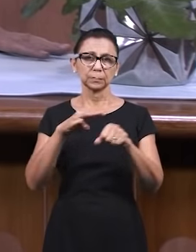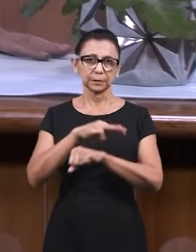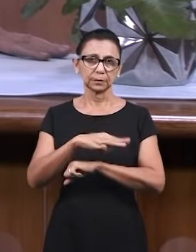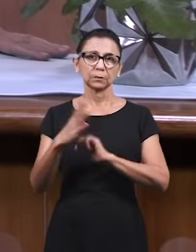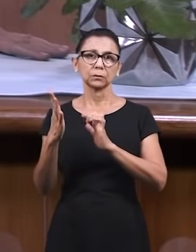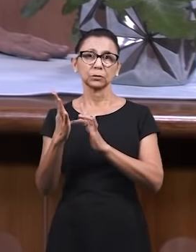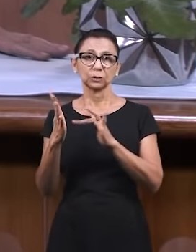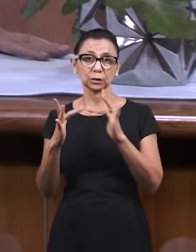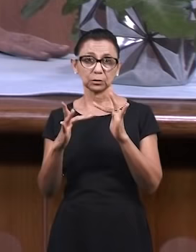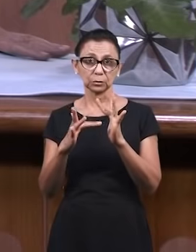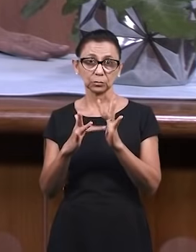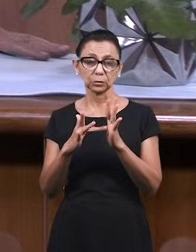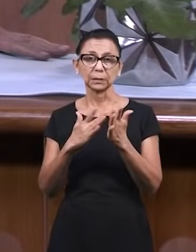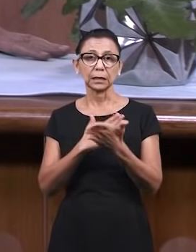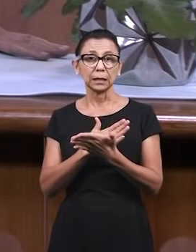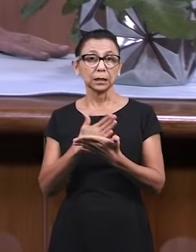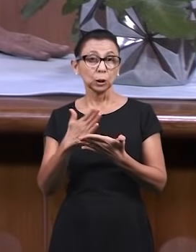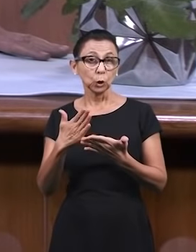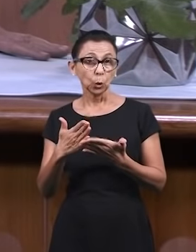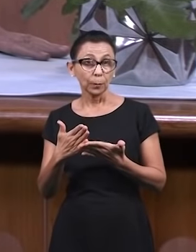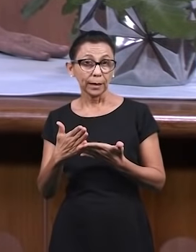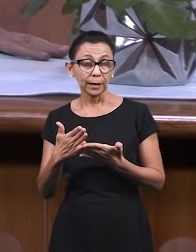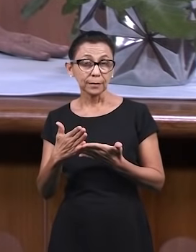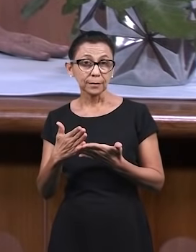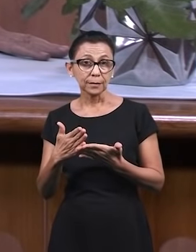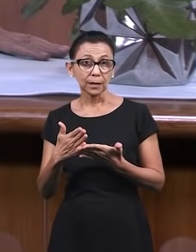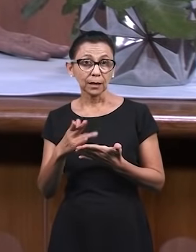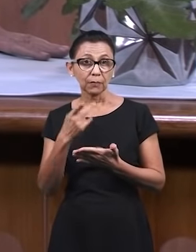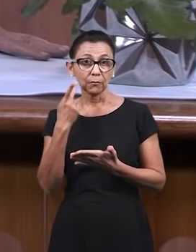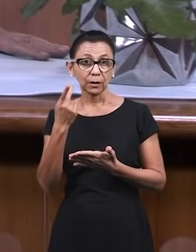E ele começa a falar de doutrina,